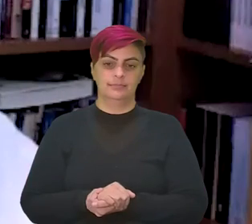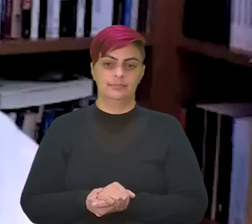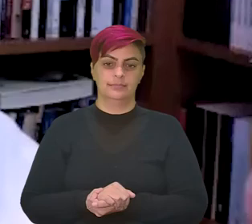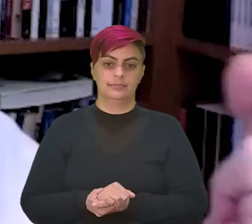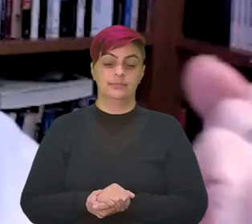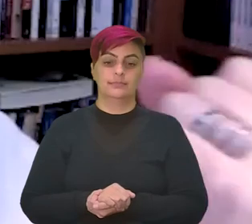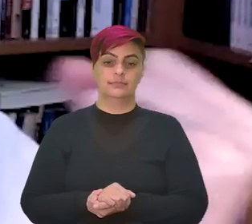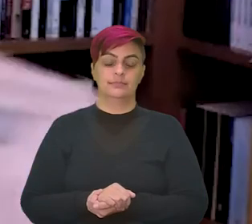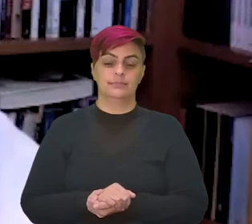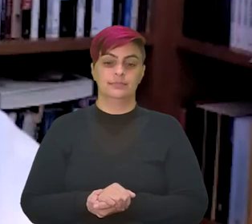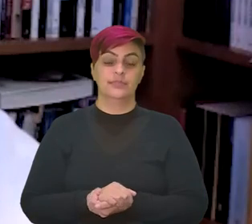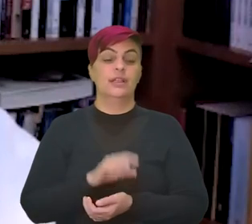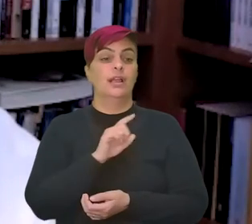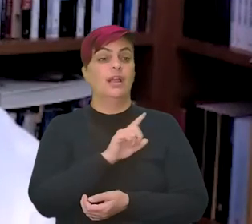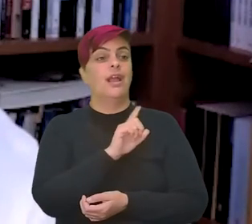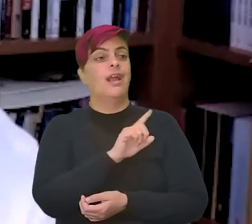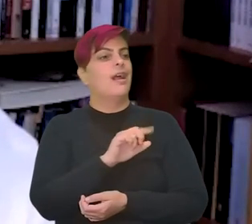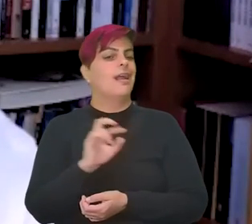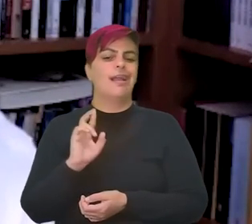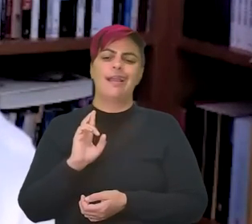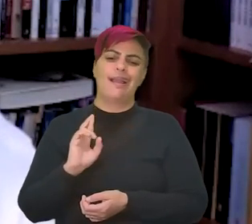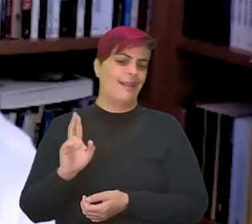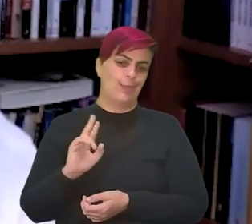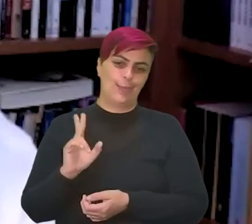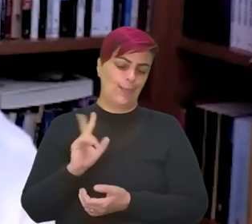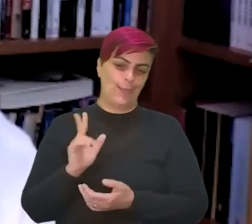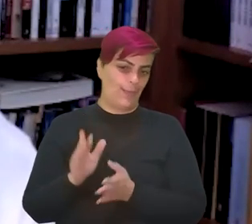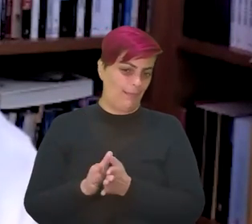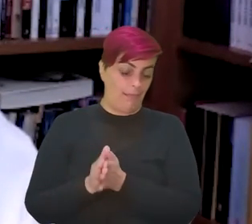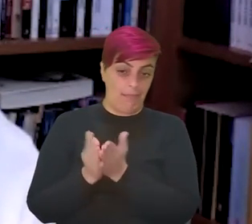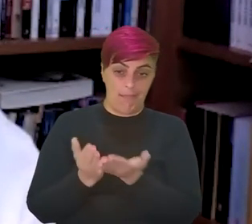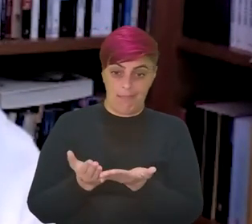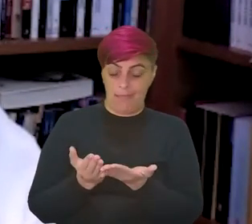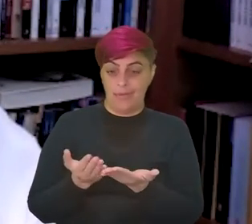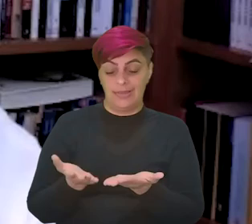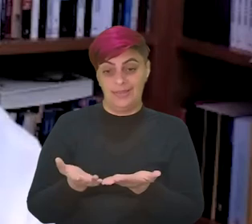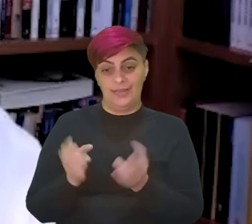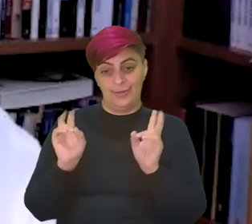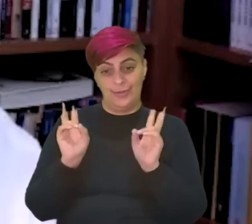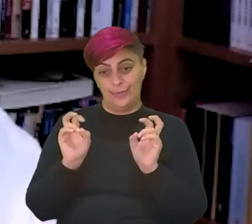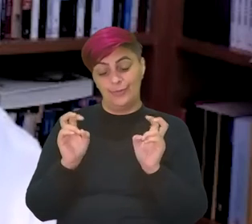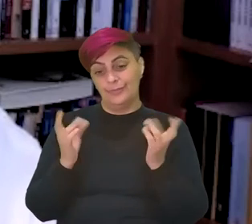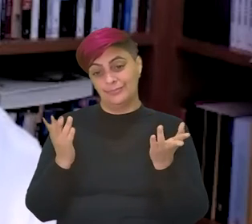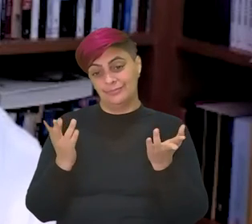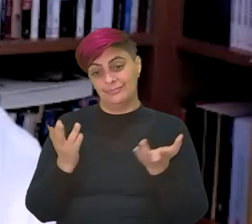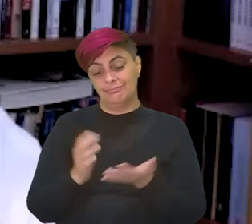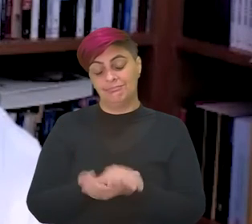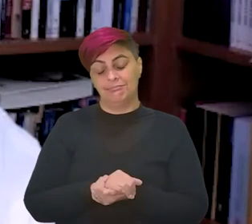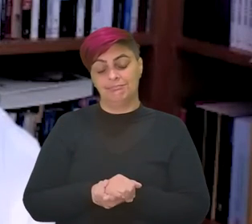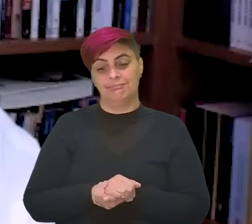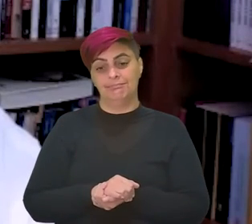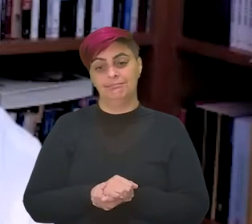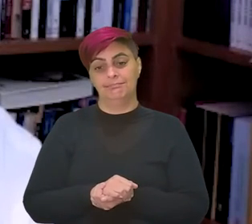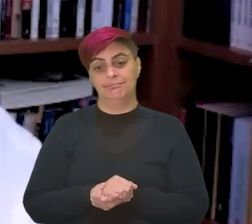Mas aí não é exatamente uma monografia sobre os trobriandeses,